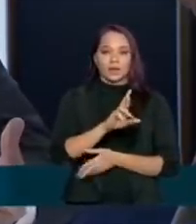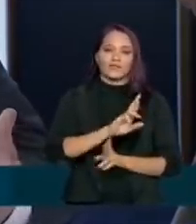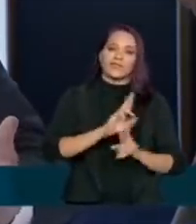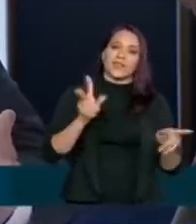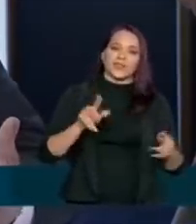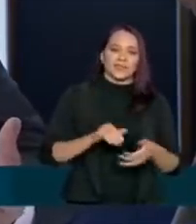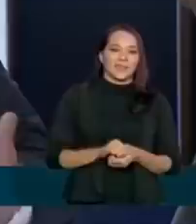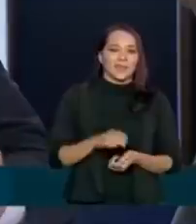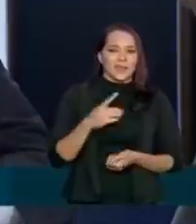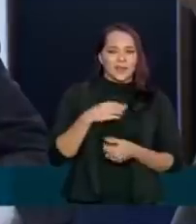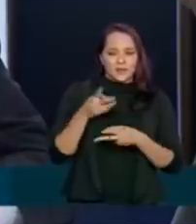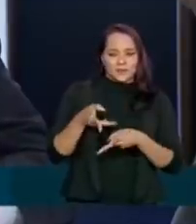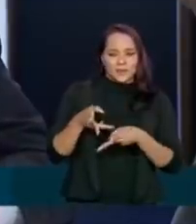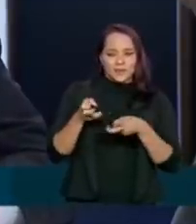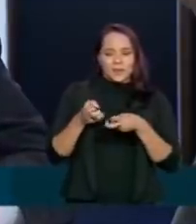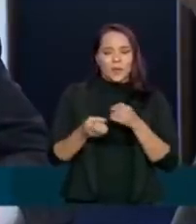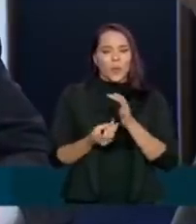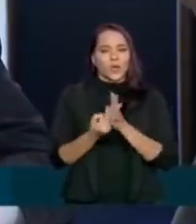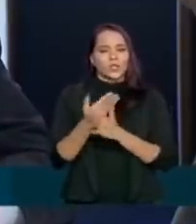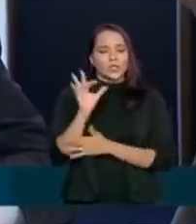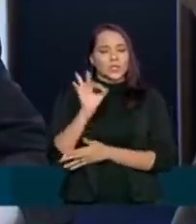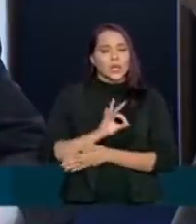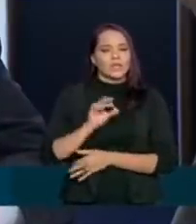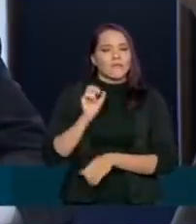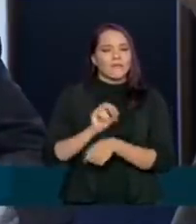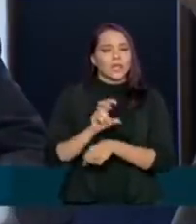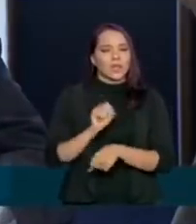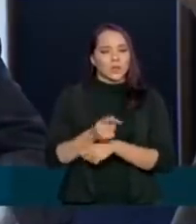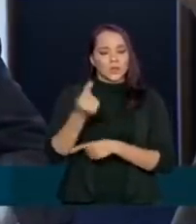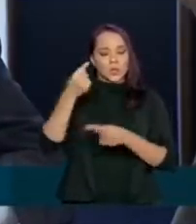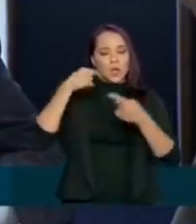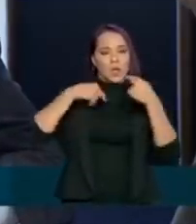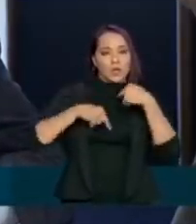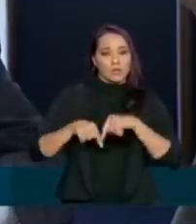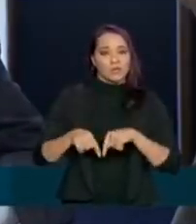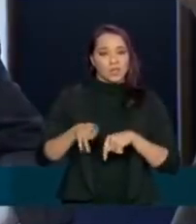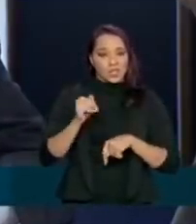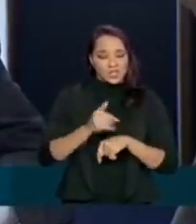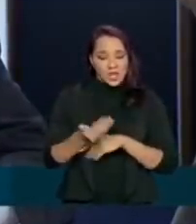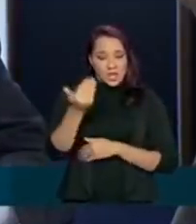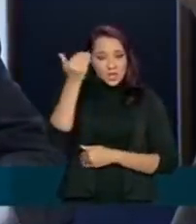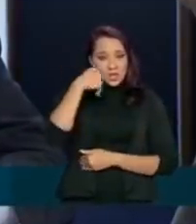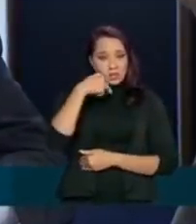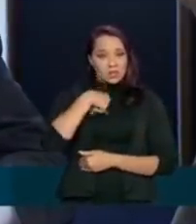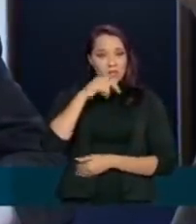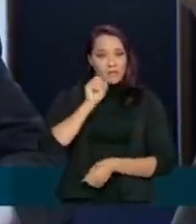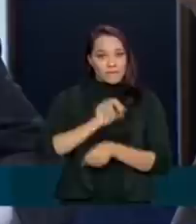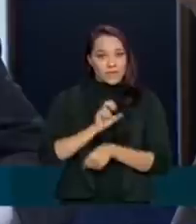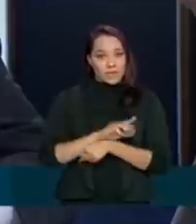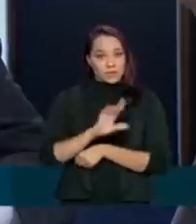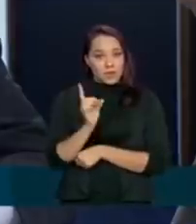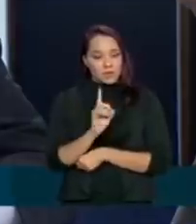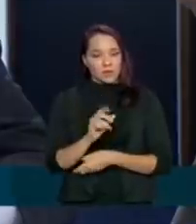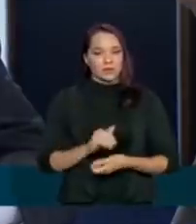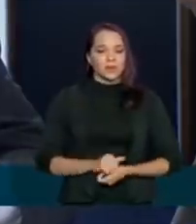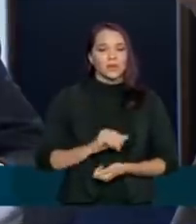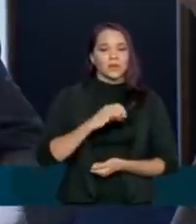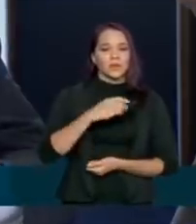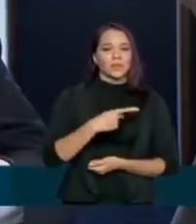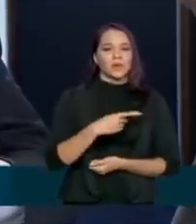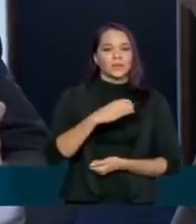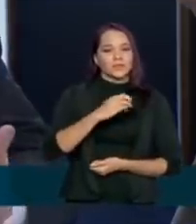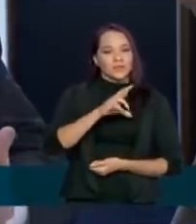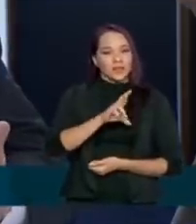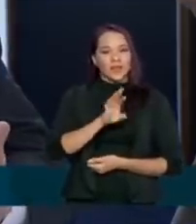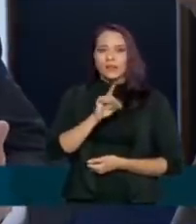Ele observa a tua carga viral, se você está ou não com o vírus. E o PCR é um teste